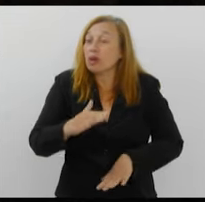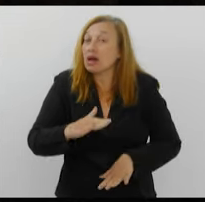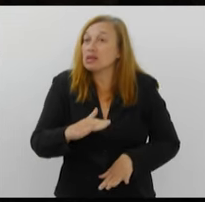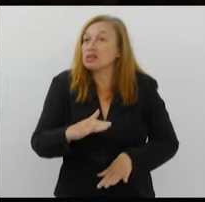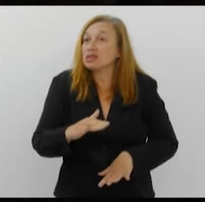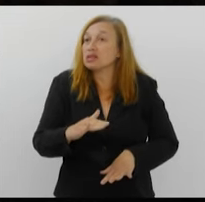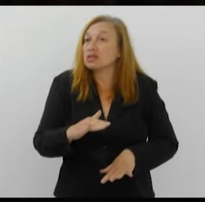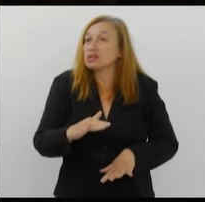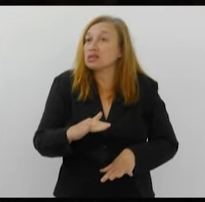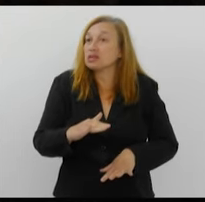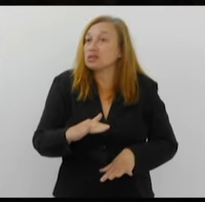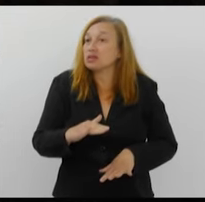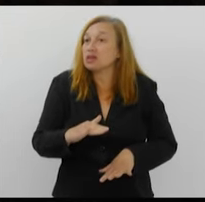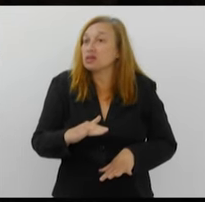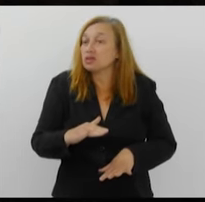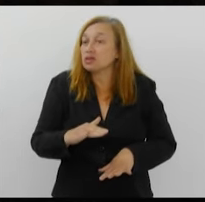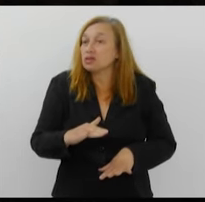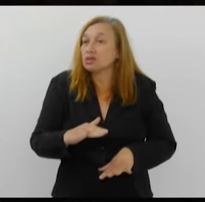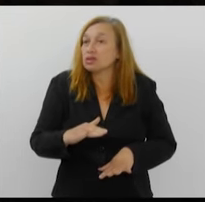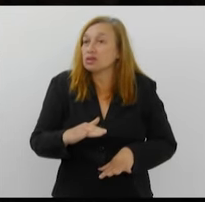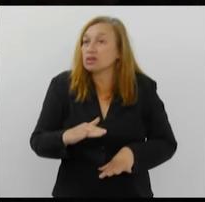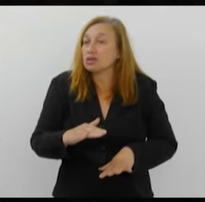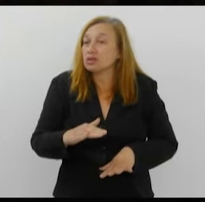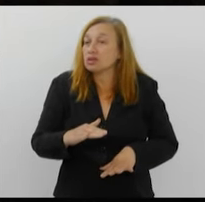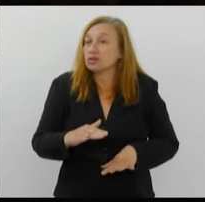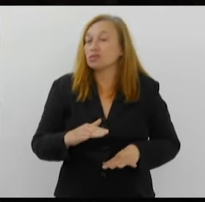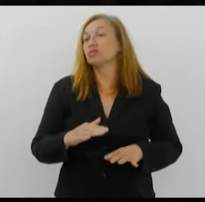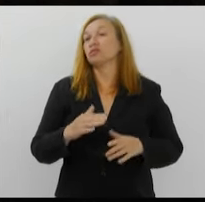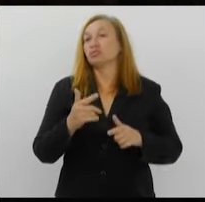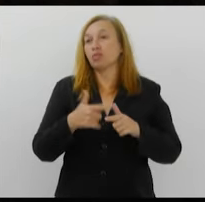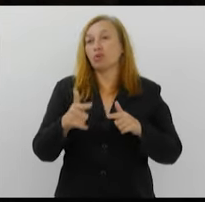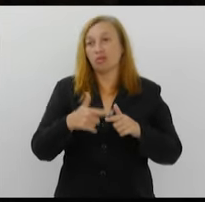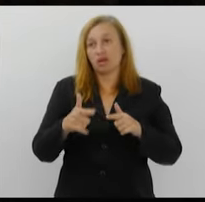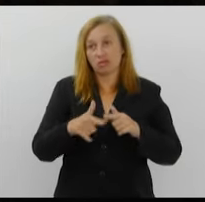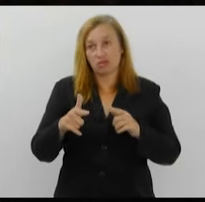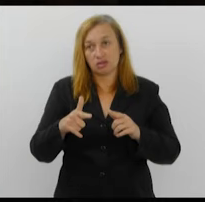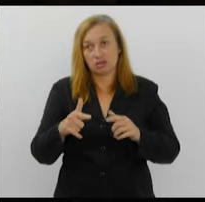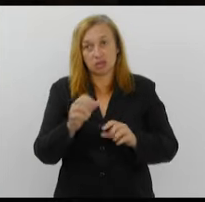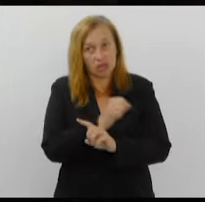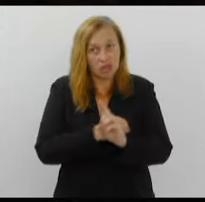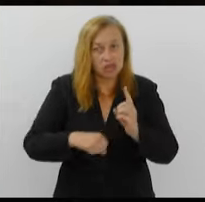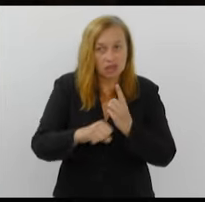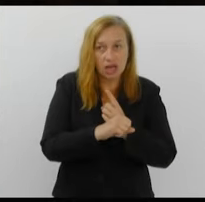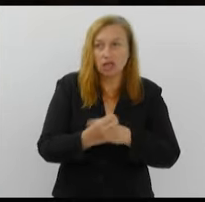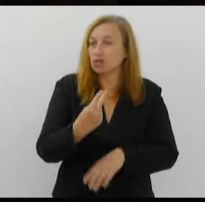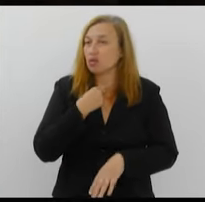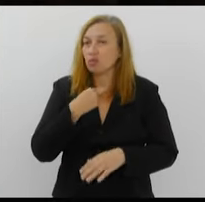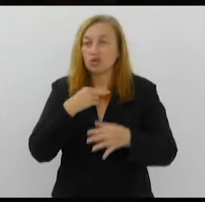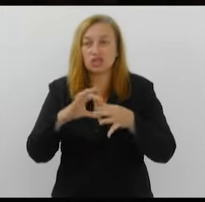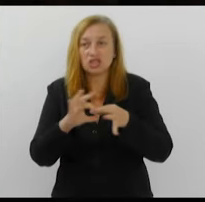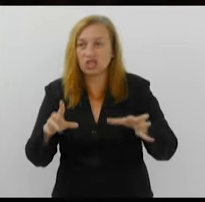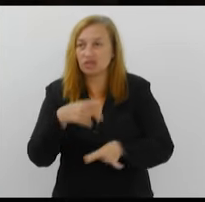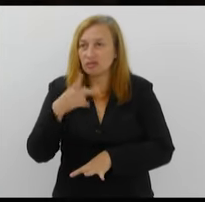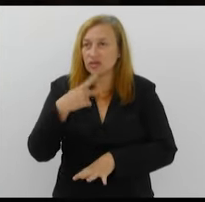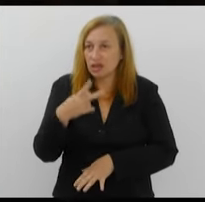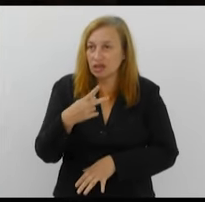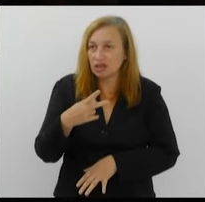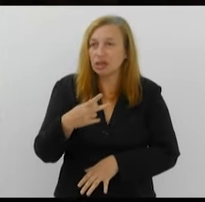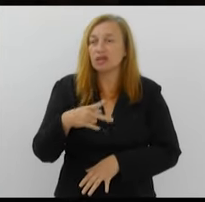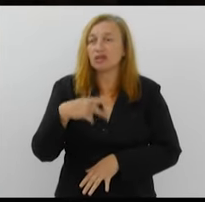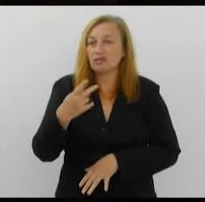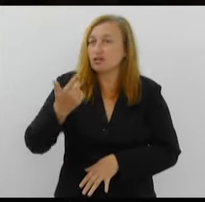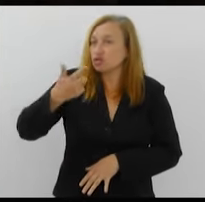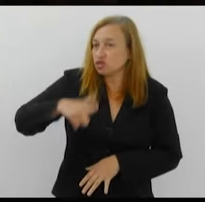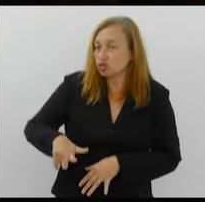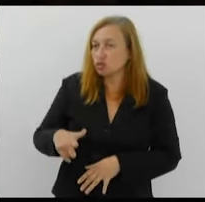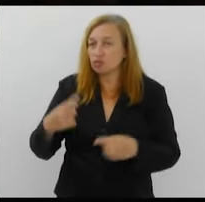seja um dos maiores dilemas e dramas dessa cidade, e não posso deixar de falar aqui, e faço mais uma vez